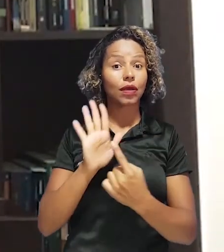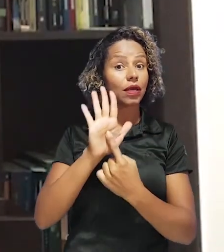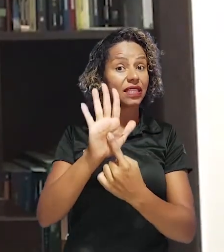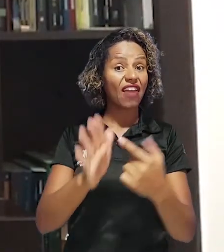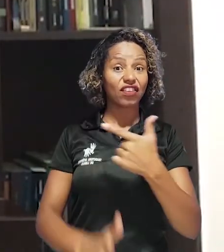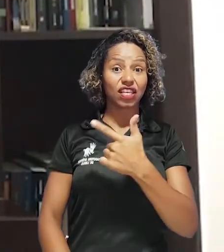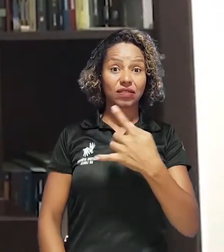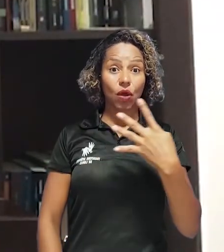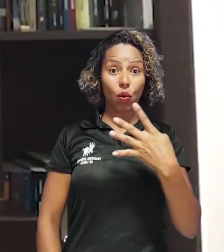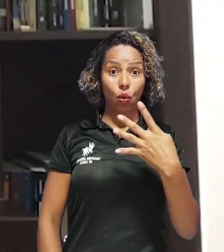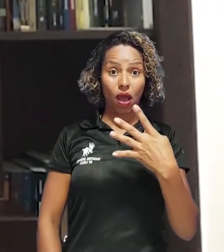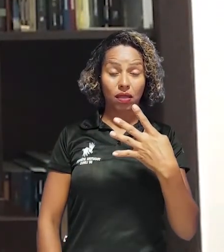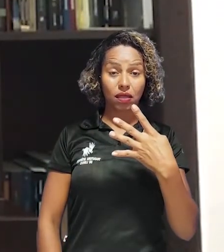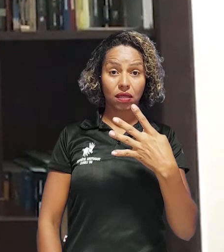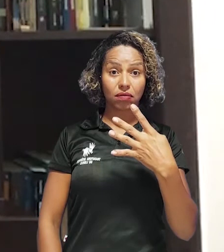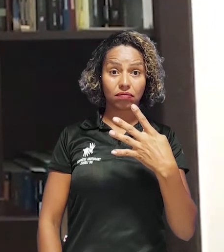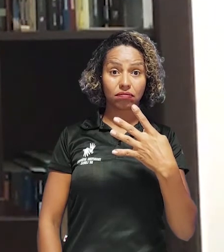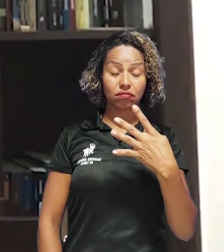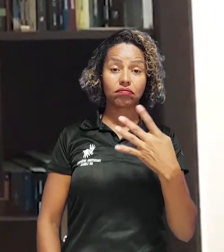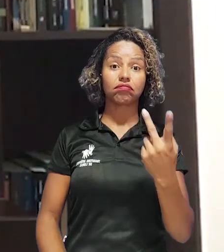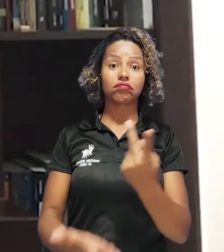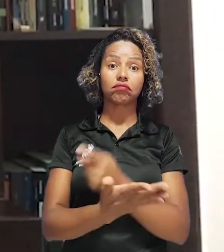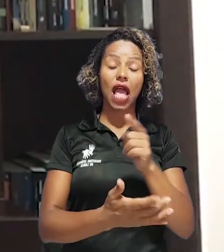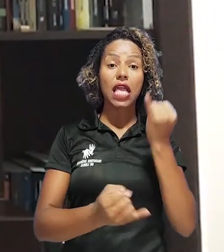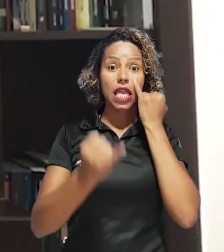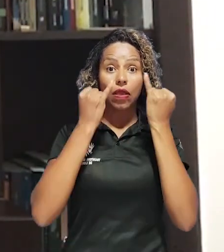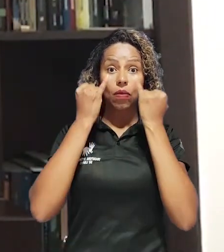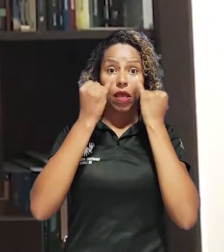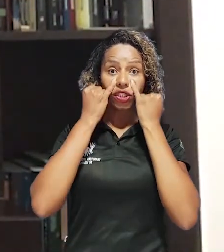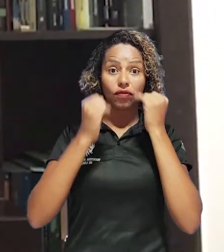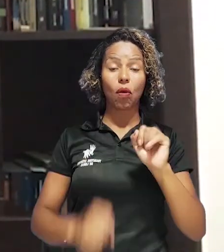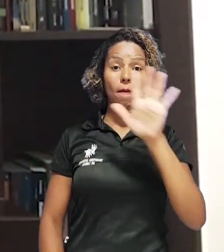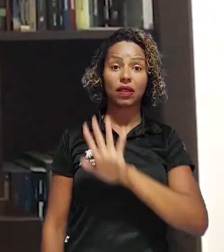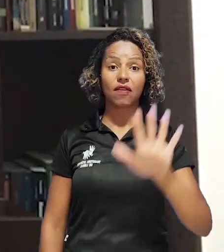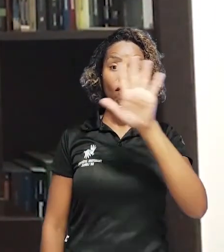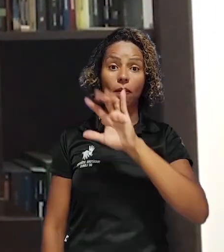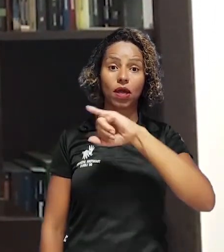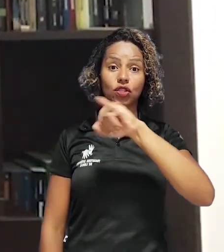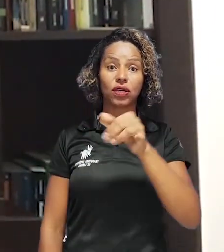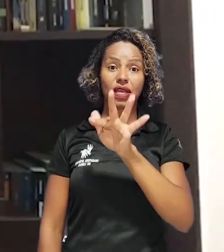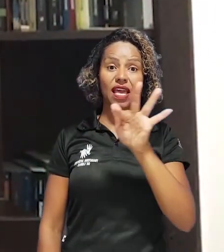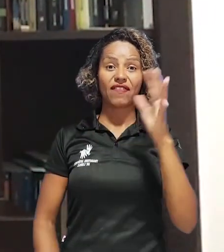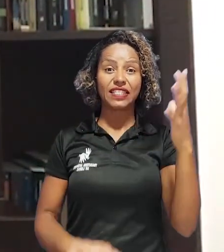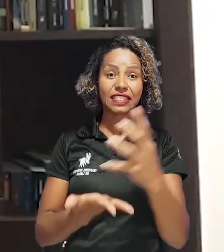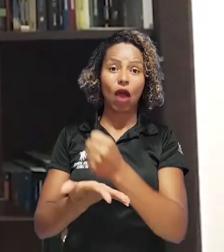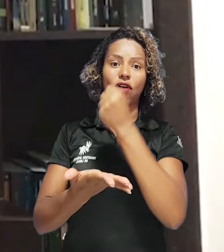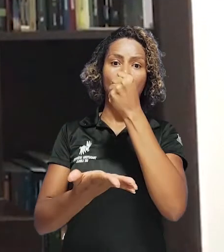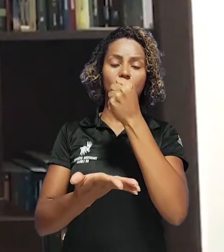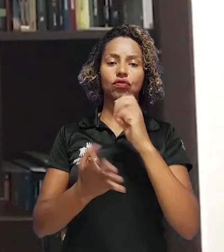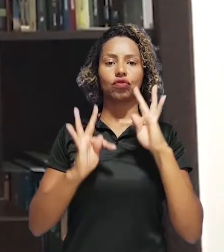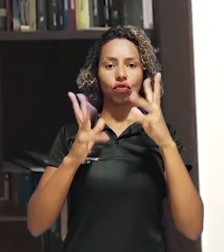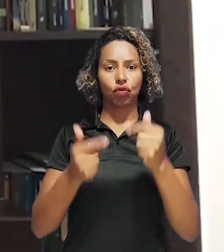Decor 2019 dessa vez de sacana 24ª edição do boletim informativo da plataforma JF salvando Todos